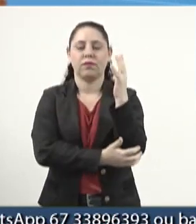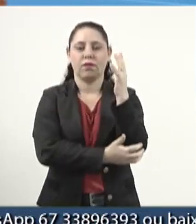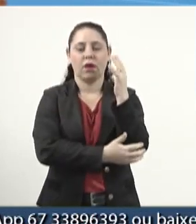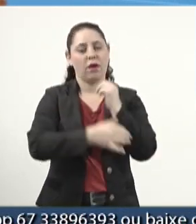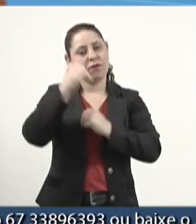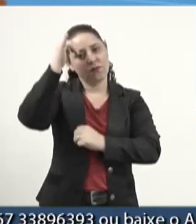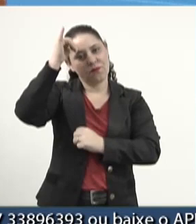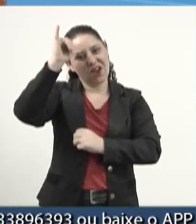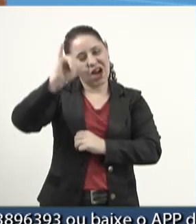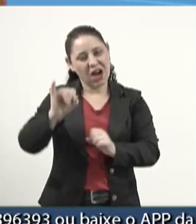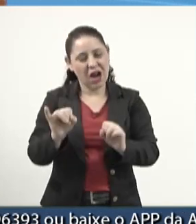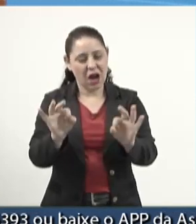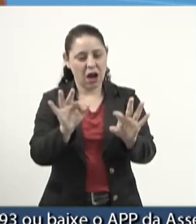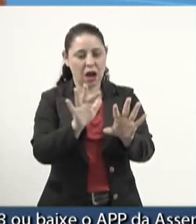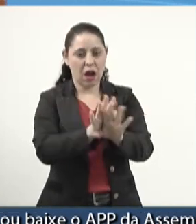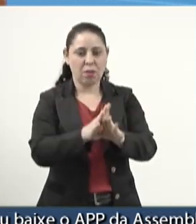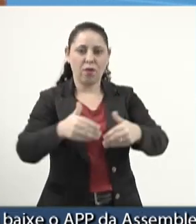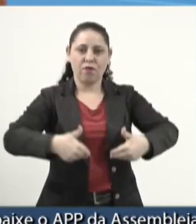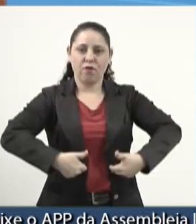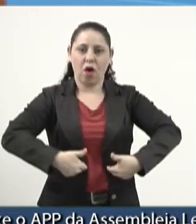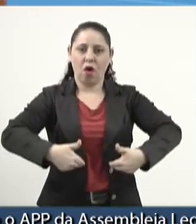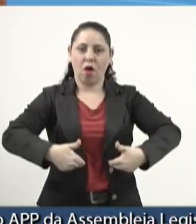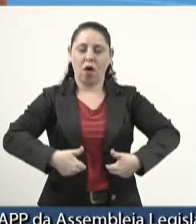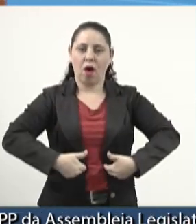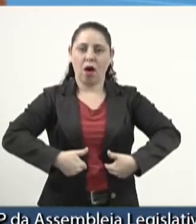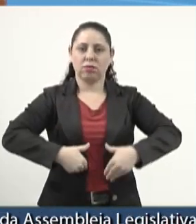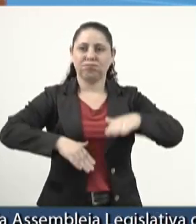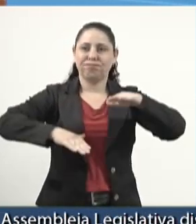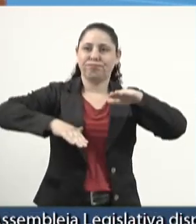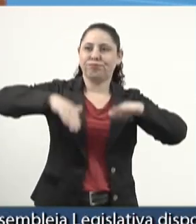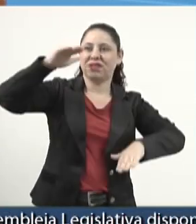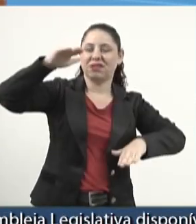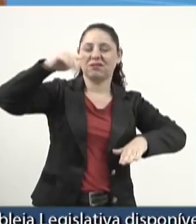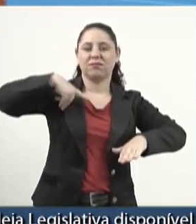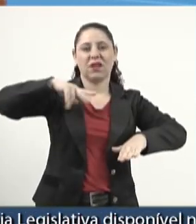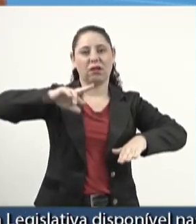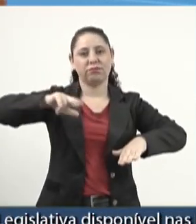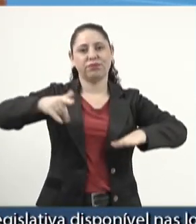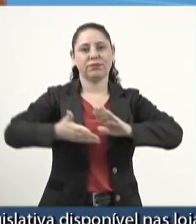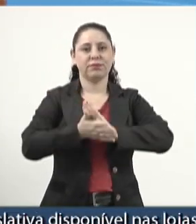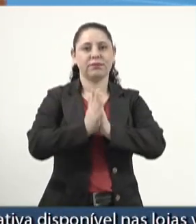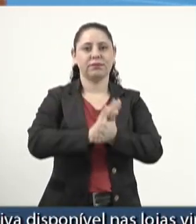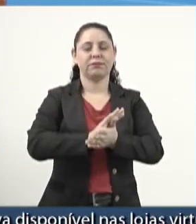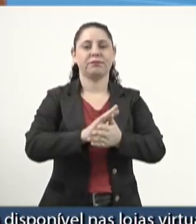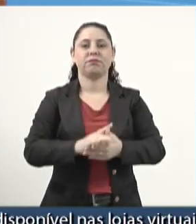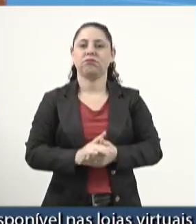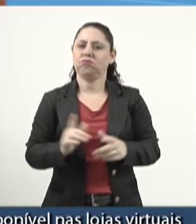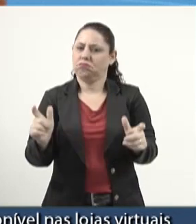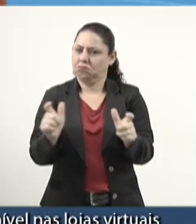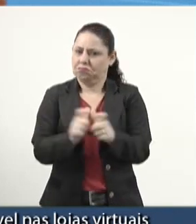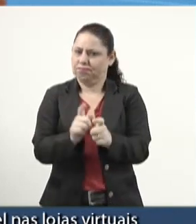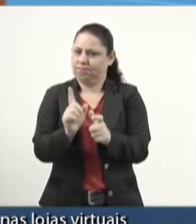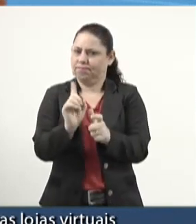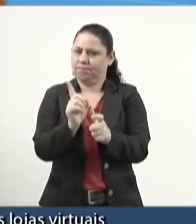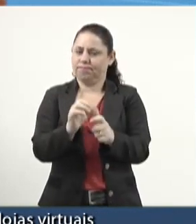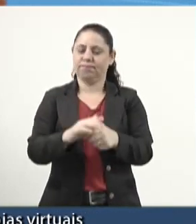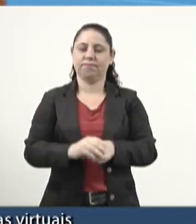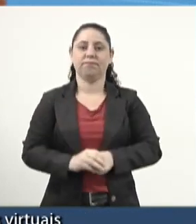à fome e do enfrentamento às desigualdades sociais. Não é pouca coisa